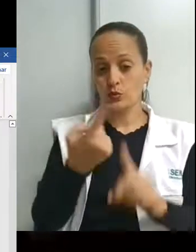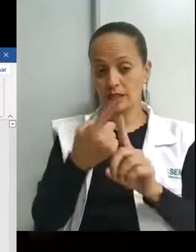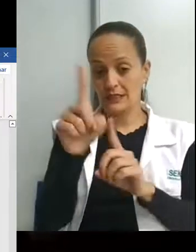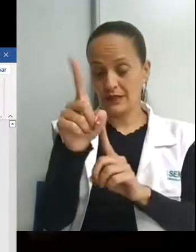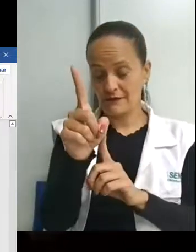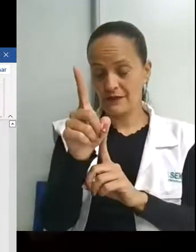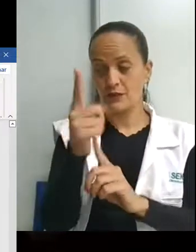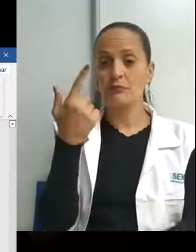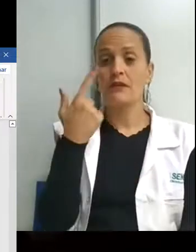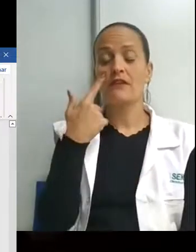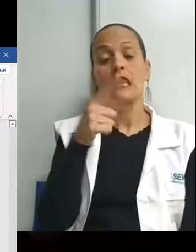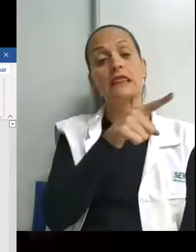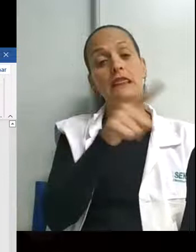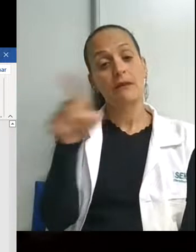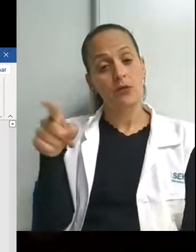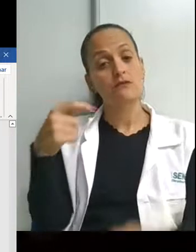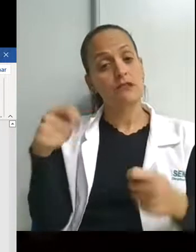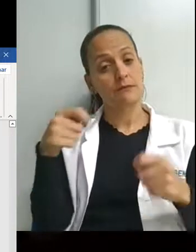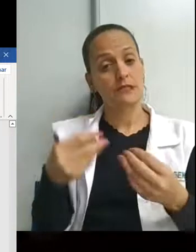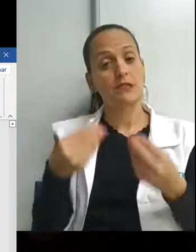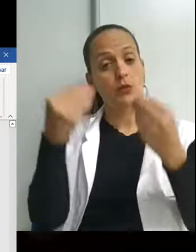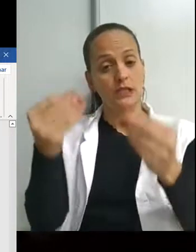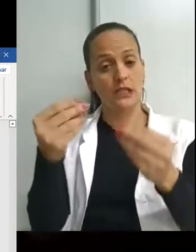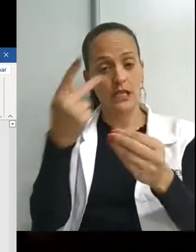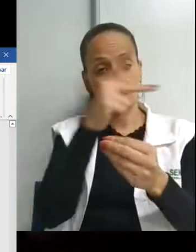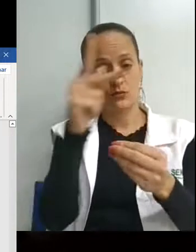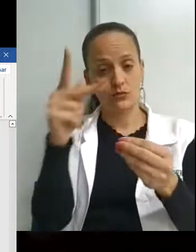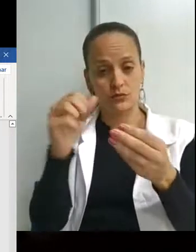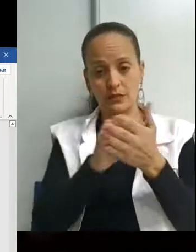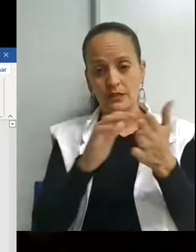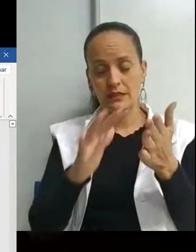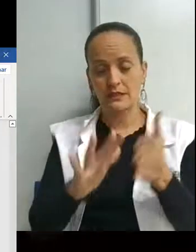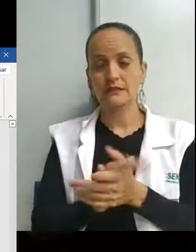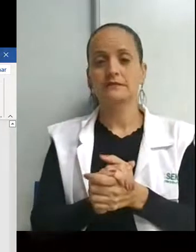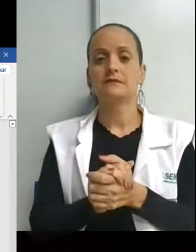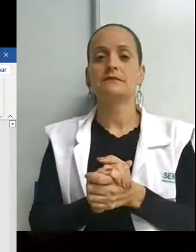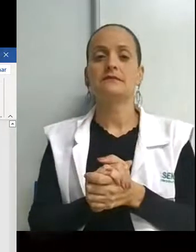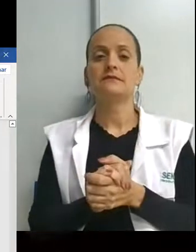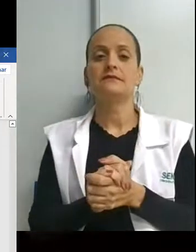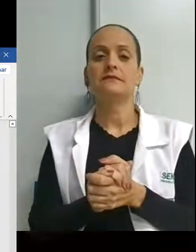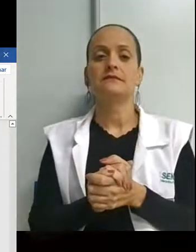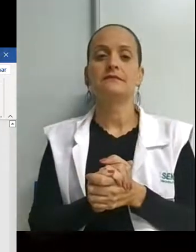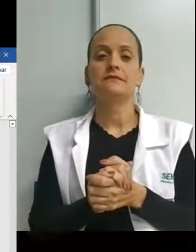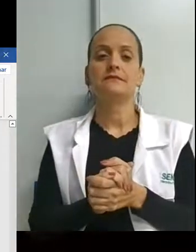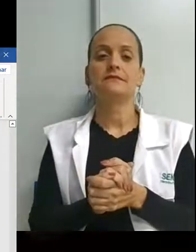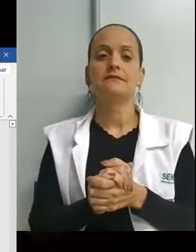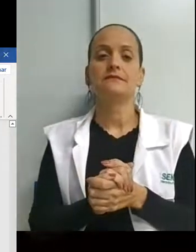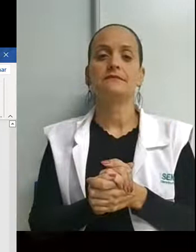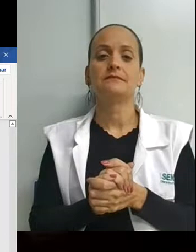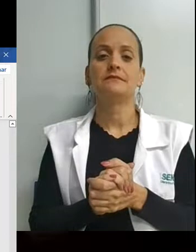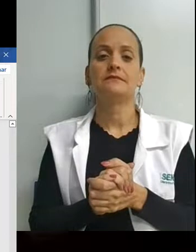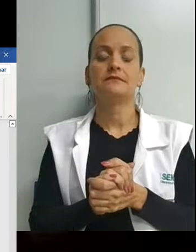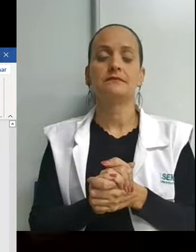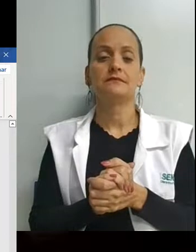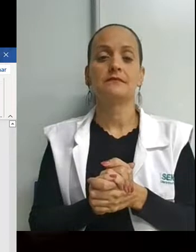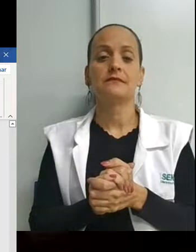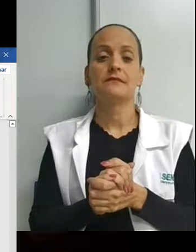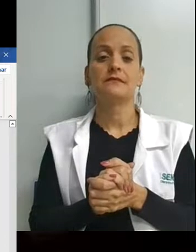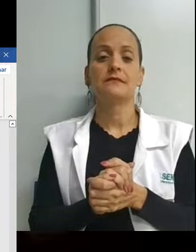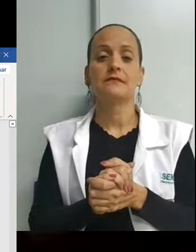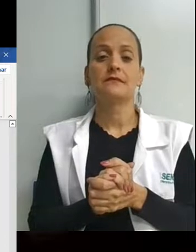refazerem aí e entregarem as atividades, tudo bem? A próxima aqui, pessoal, vai falar sobre cálculo de potência. Essa